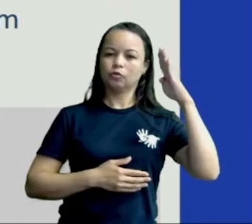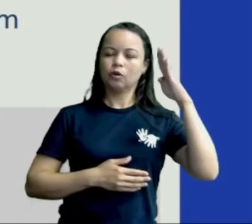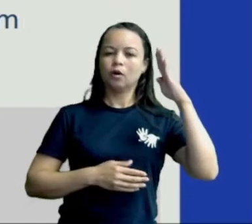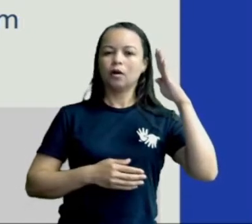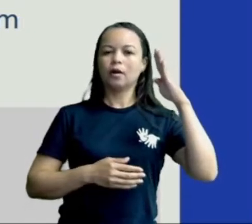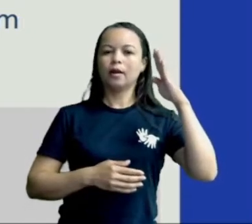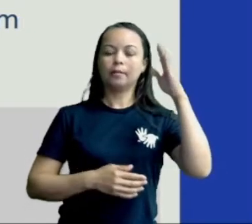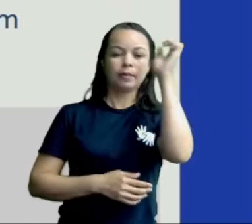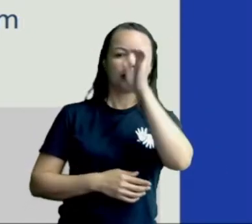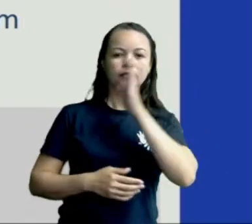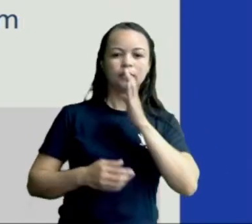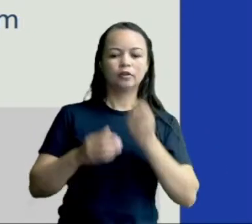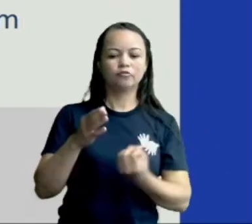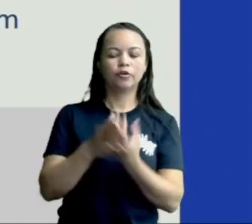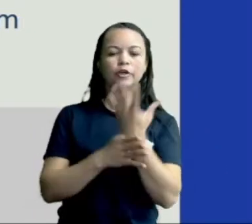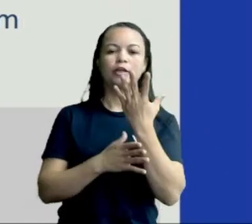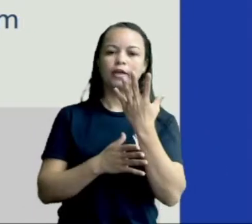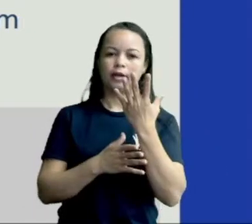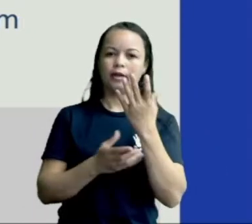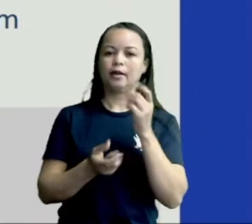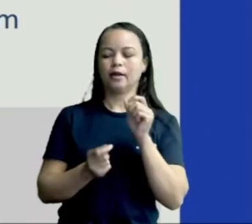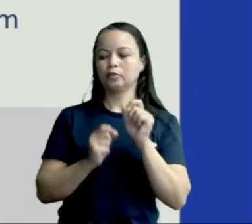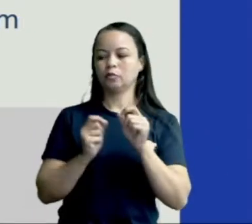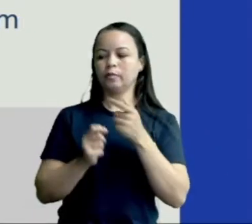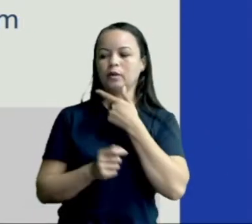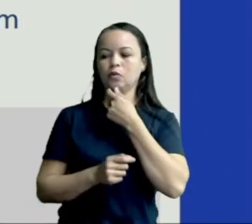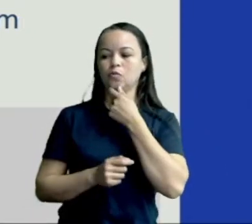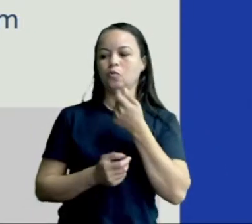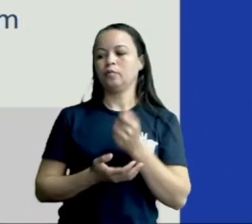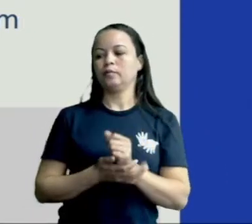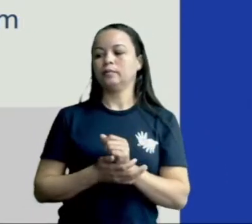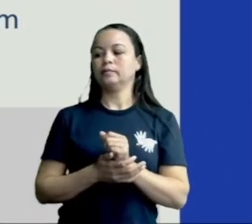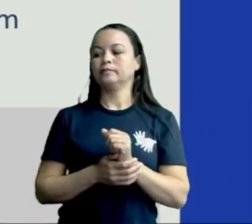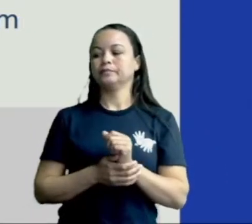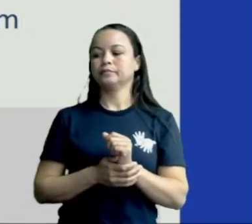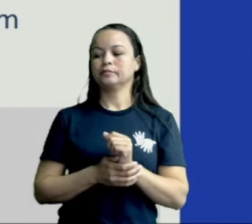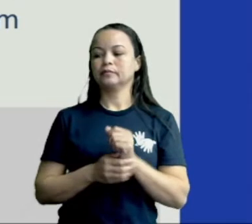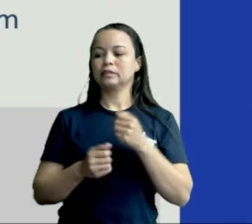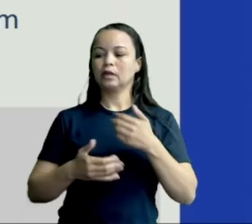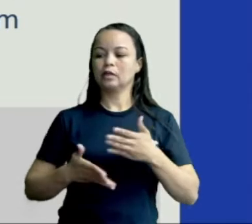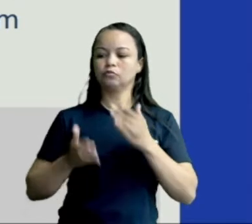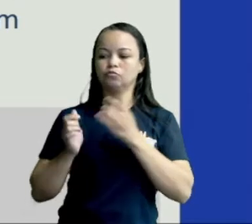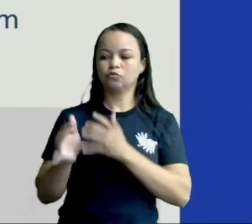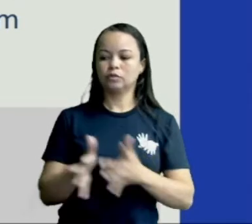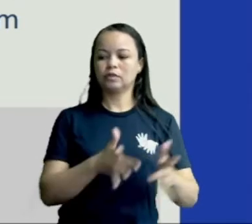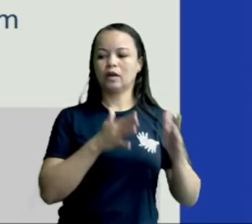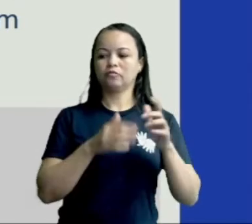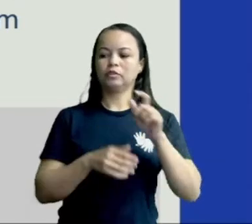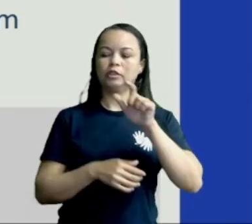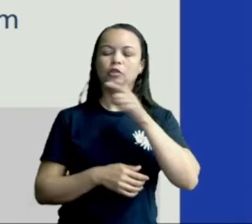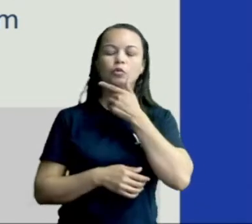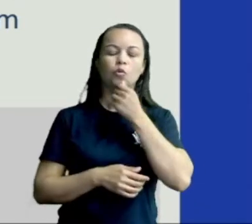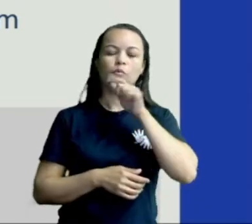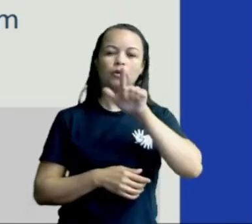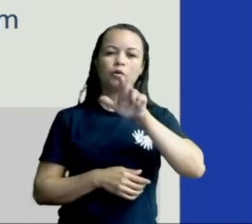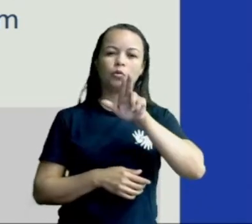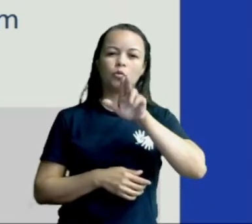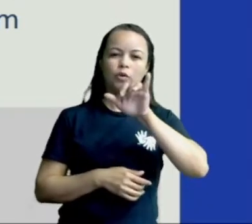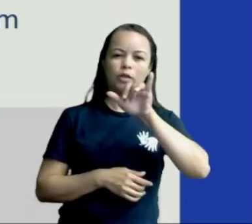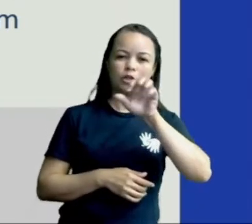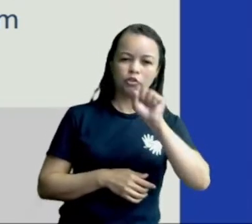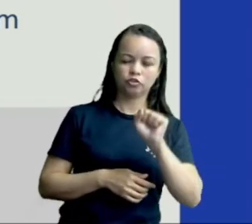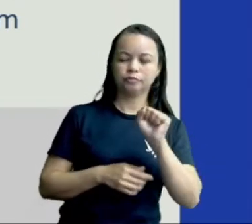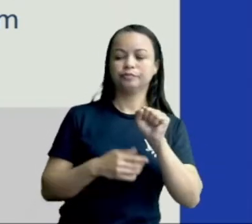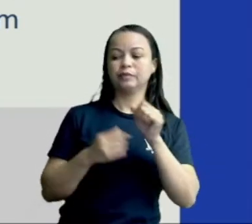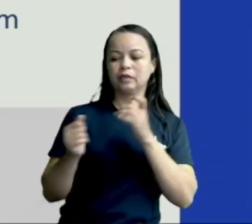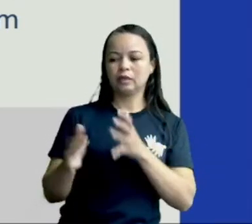no dizer de Luiz da Câmara Cascudo, anunciava os longínquos Guararapes no batismo do sangue valente. Então, o